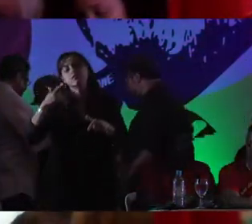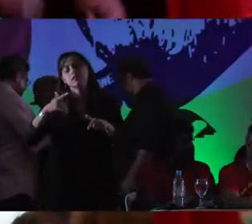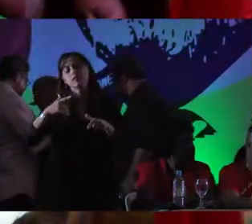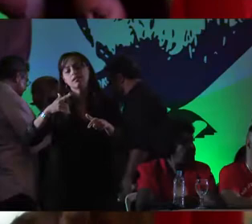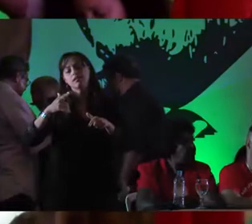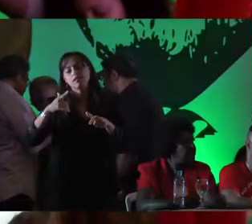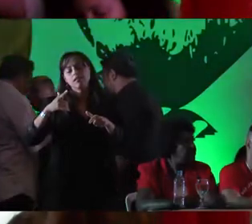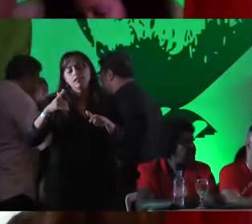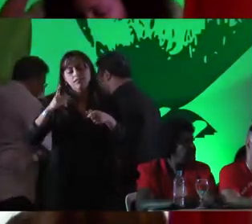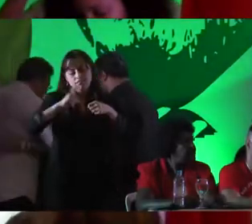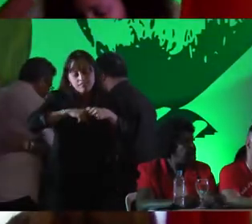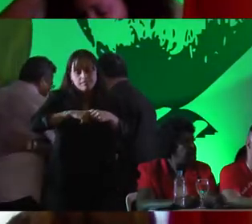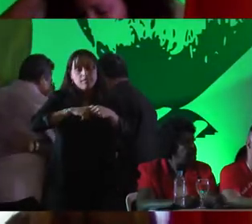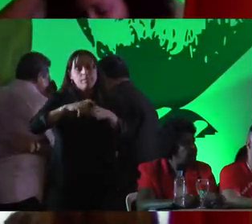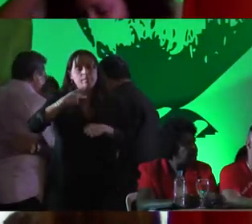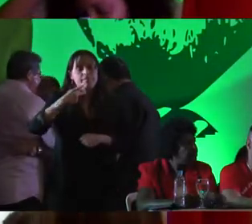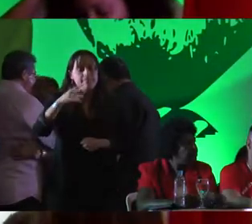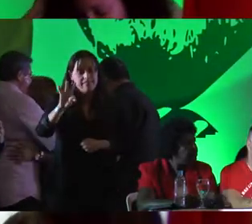dos Trabalhadores.